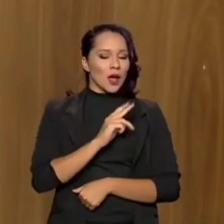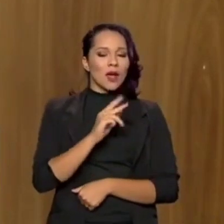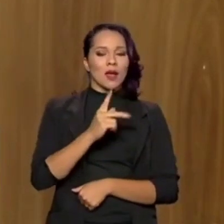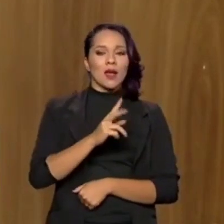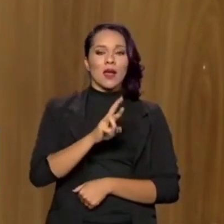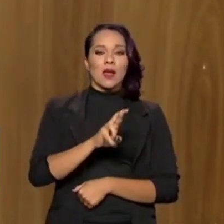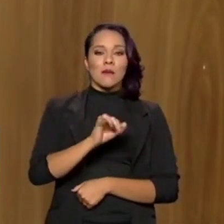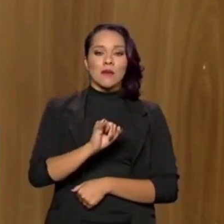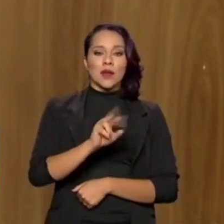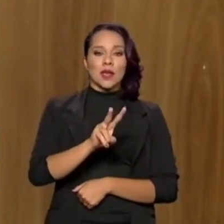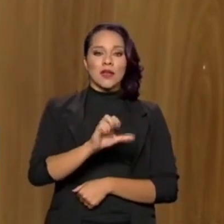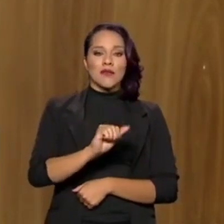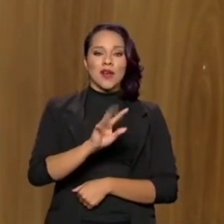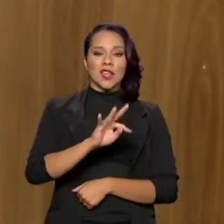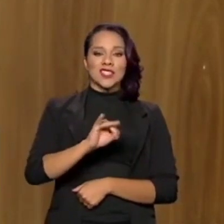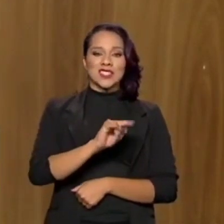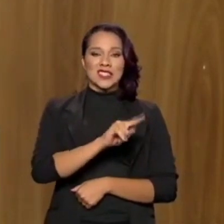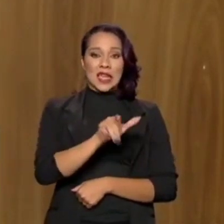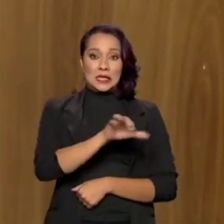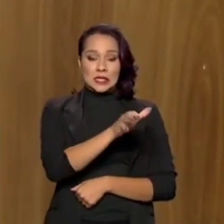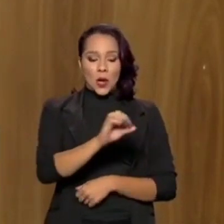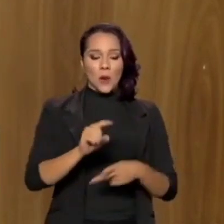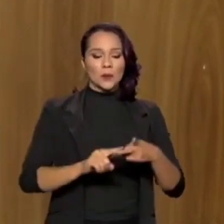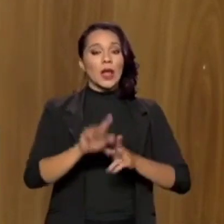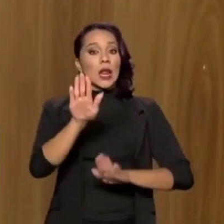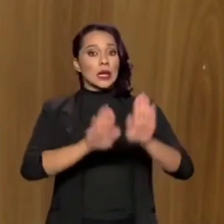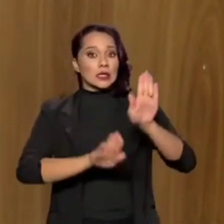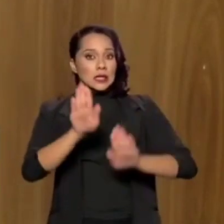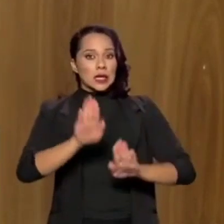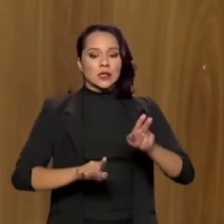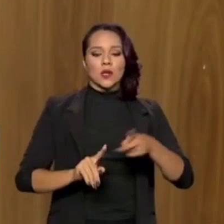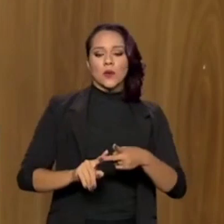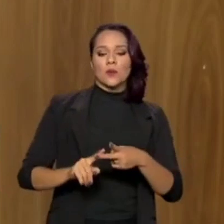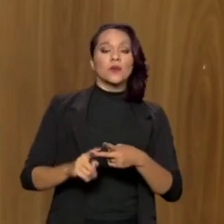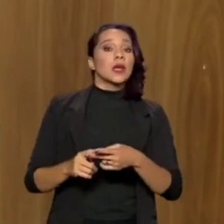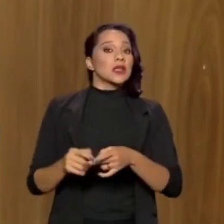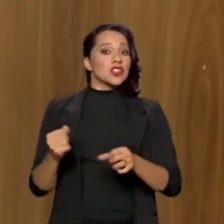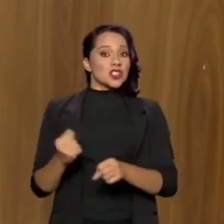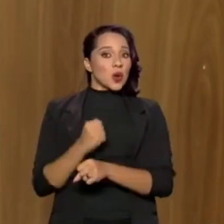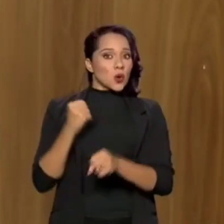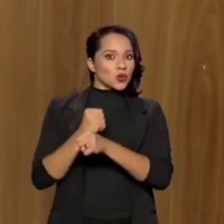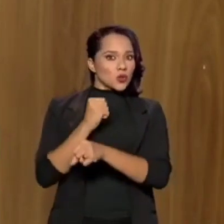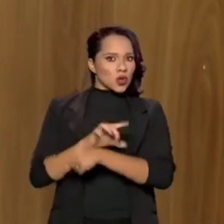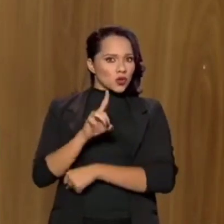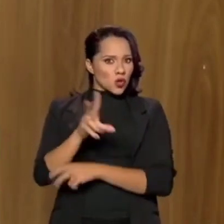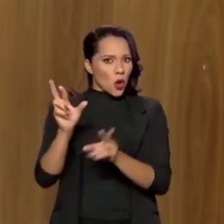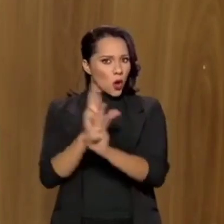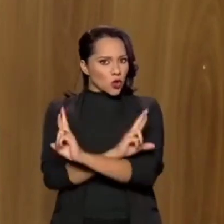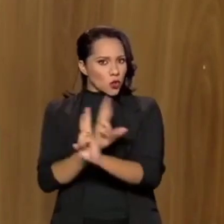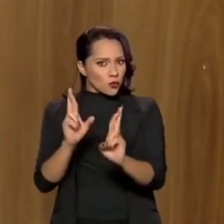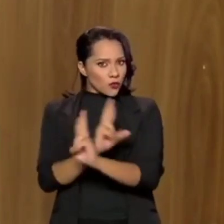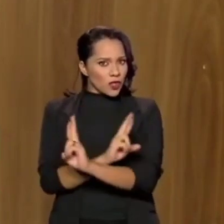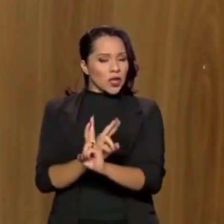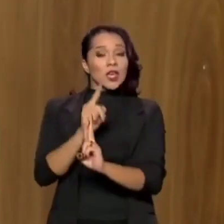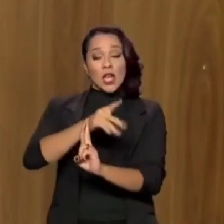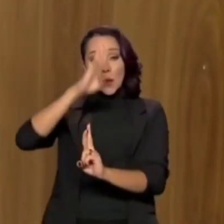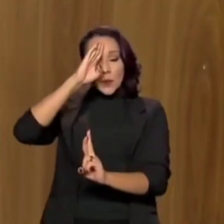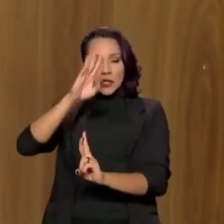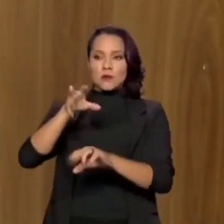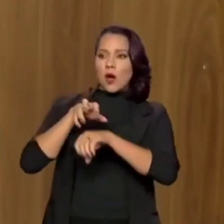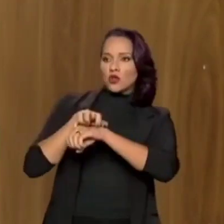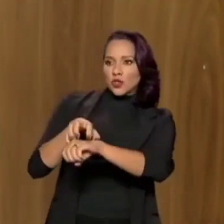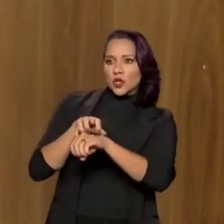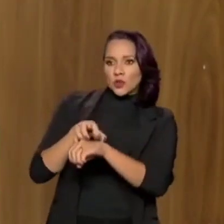as licitações, por exemplo. Estamos construindo não apenas as rodovias, que é o meio principal